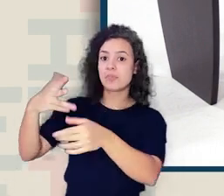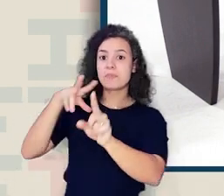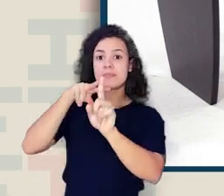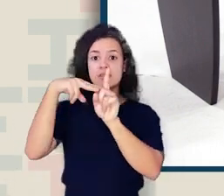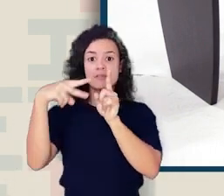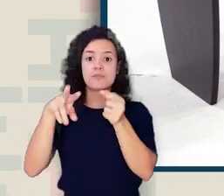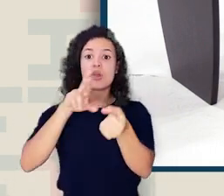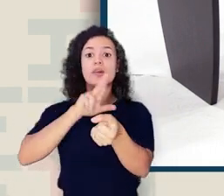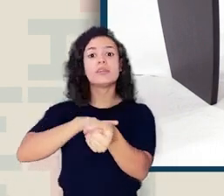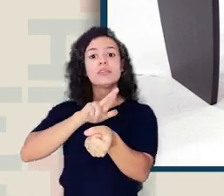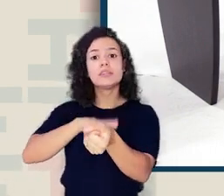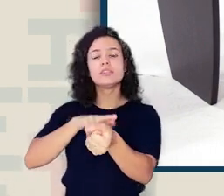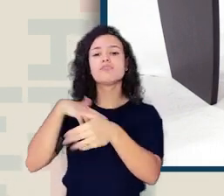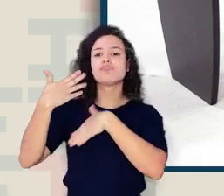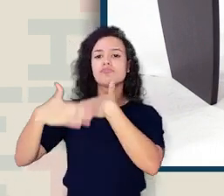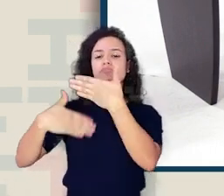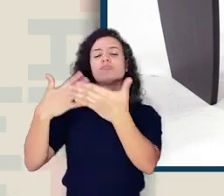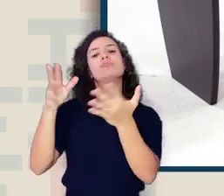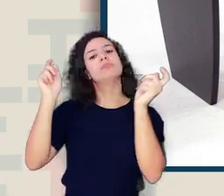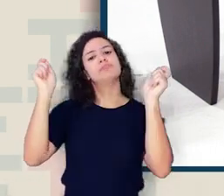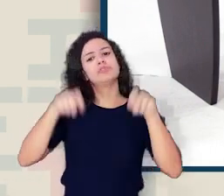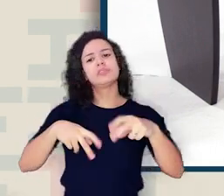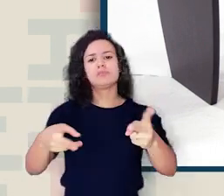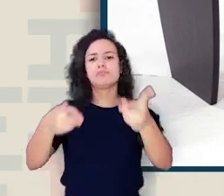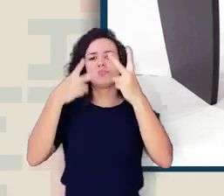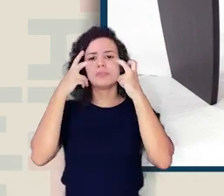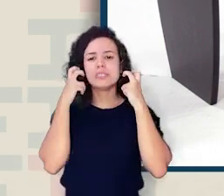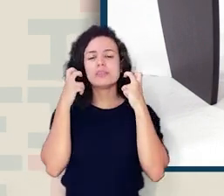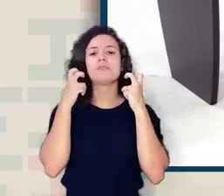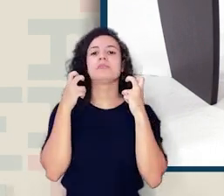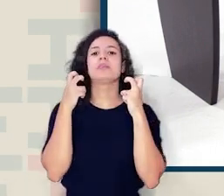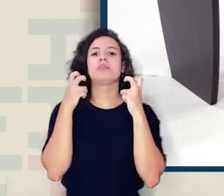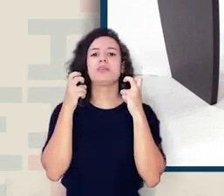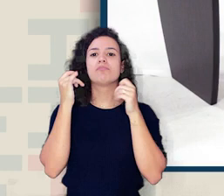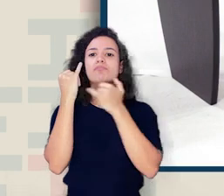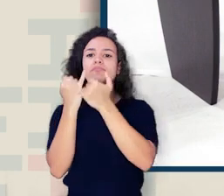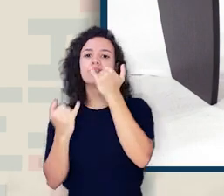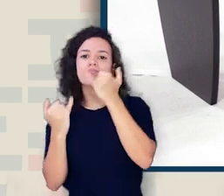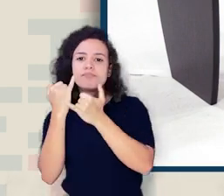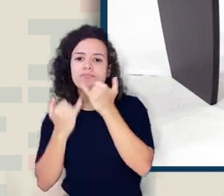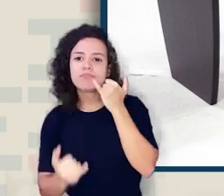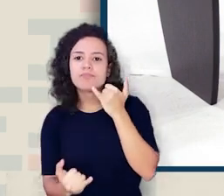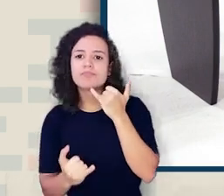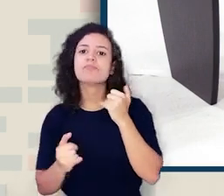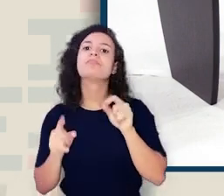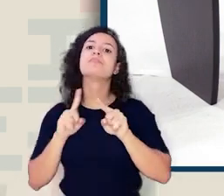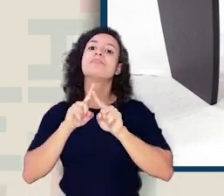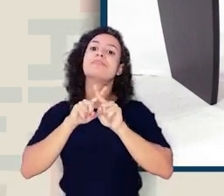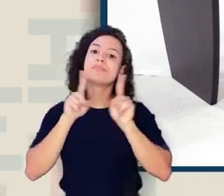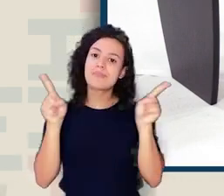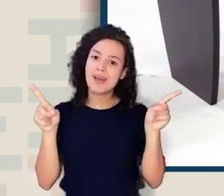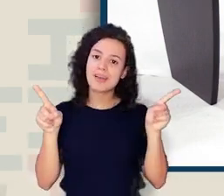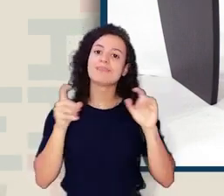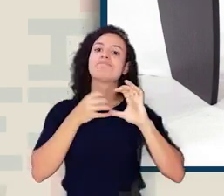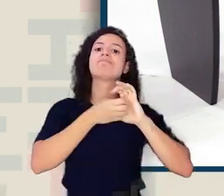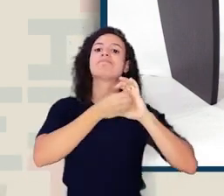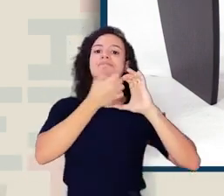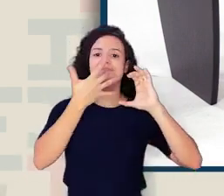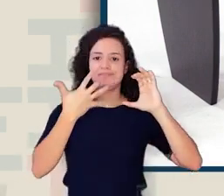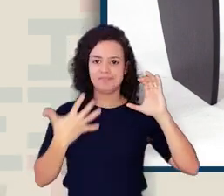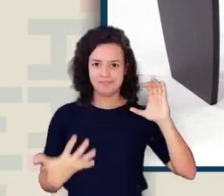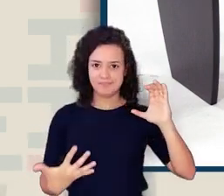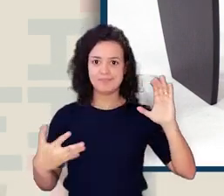avançando nessas outras perspectivas rítmicas, a gente vai poder observar essas semelhanças, mas também